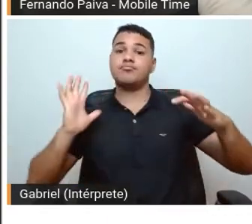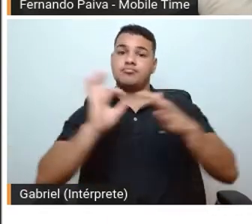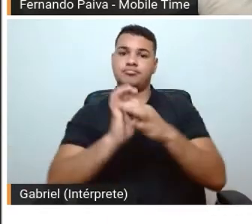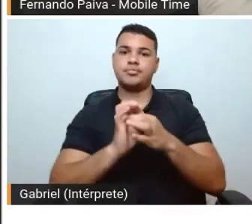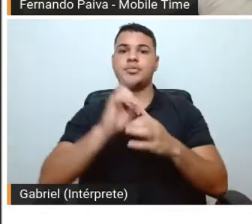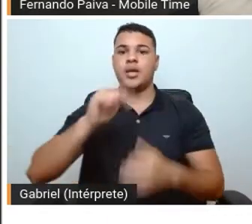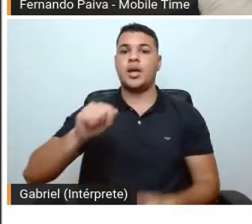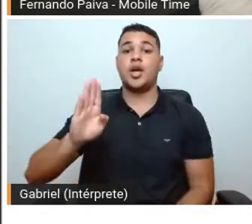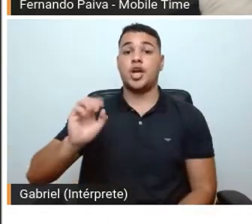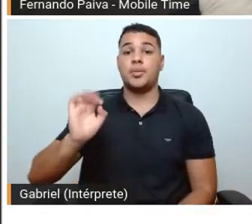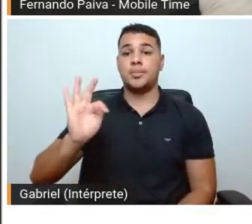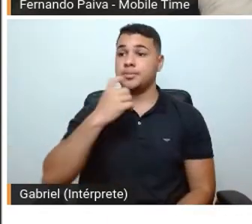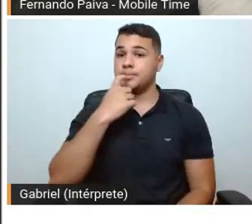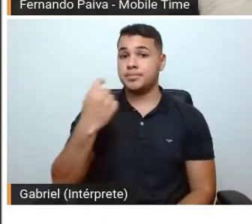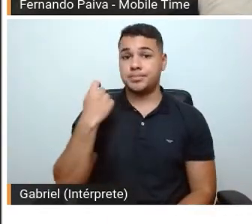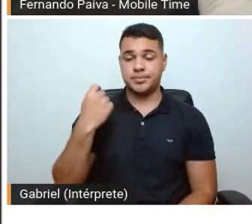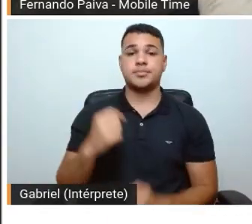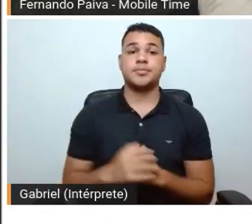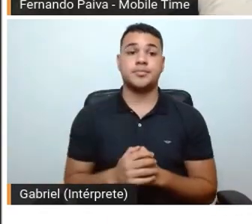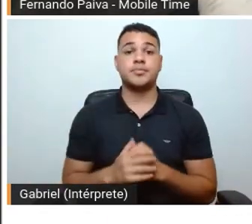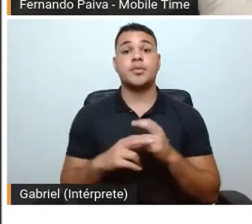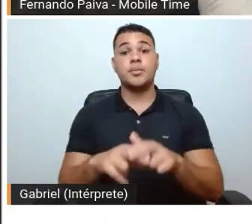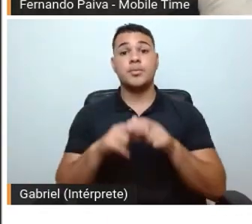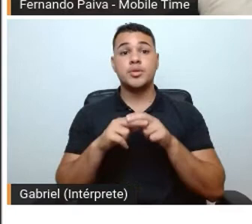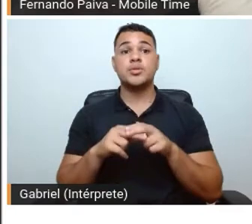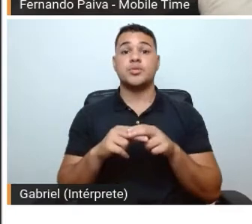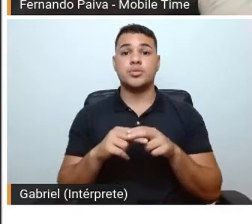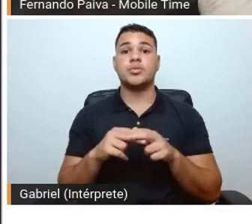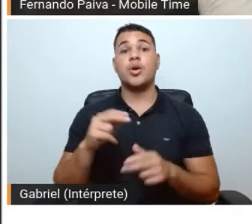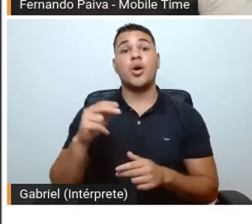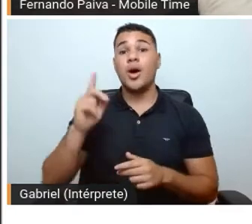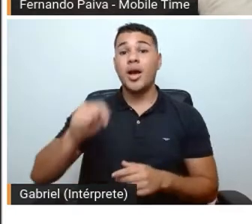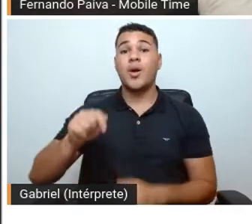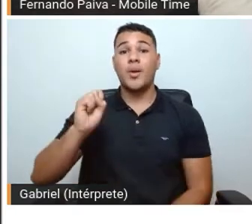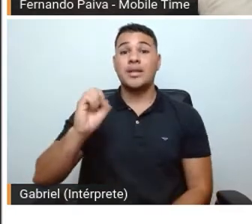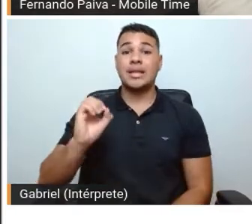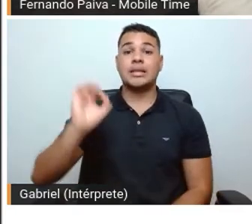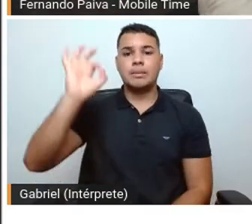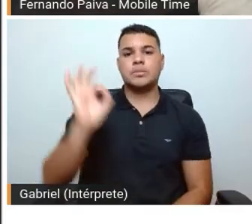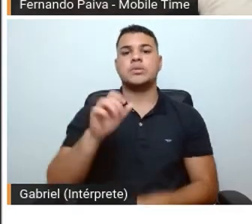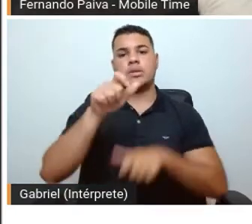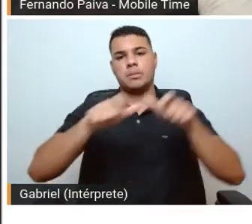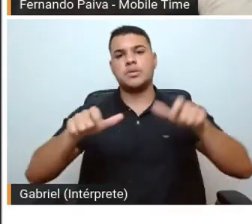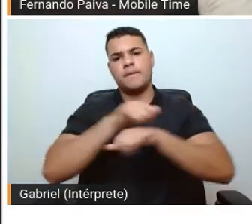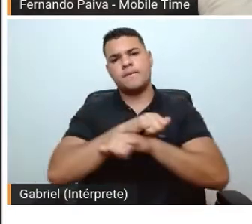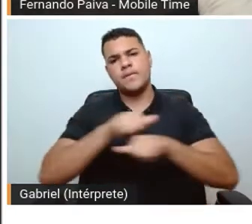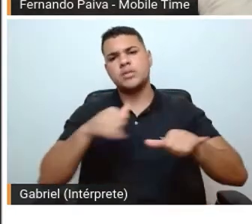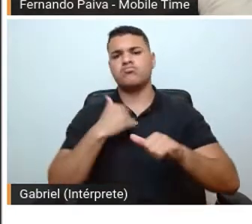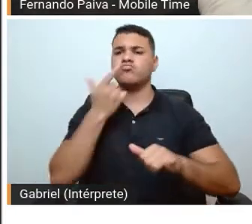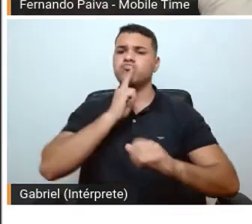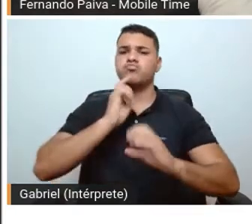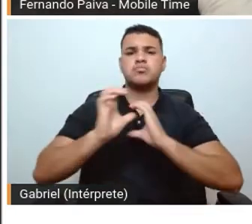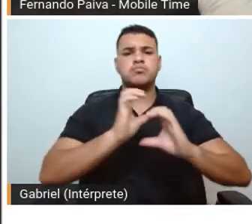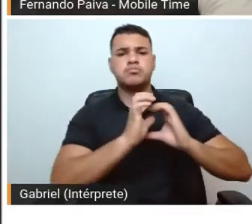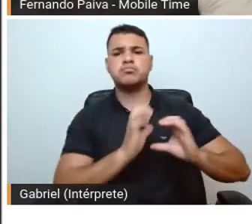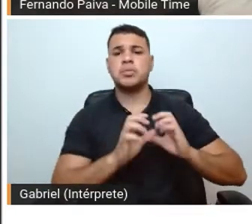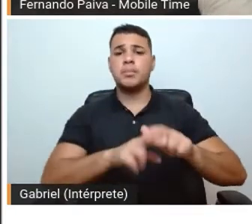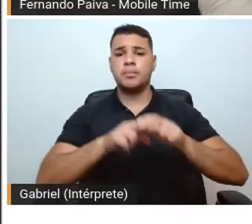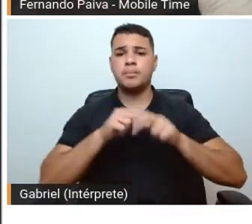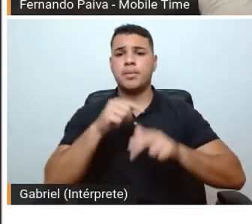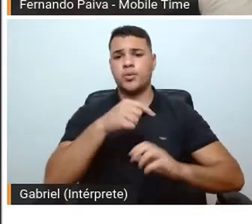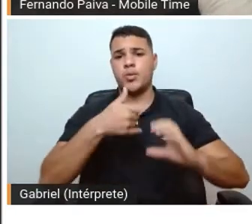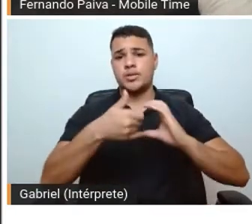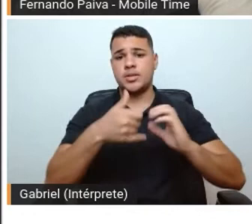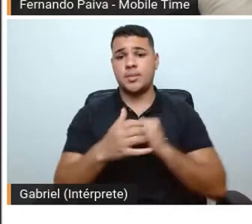de Uns poucos anos pra cá então hoje oitenta por cento dos olhos que o WhatsApp o dizem que se comunicou com marcas ali para melhor explicar alguma vez no Instagram